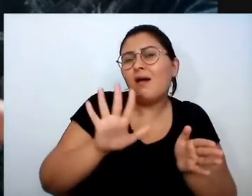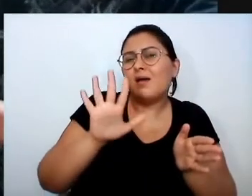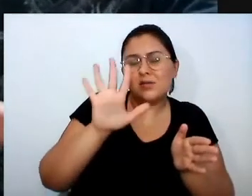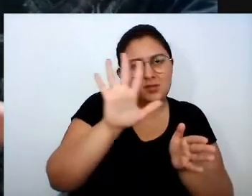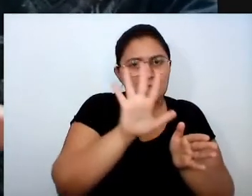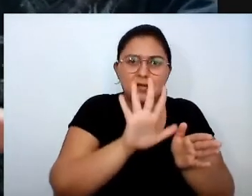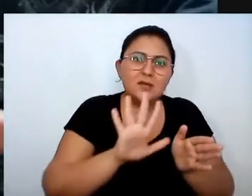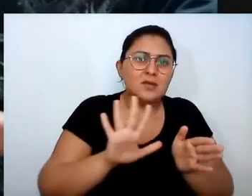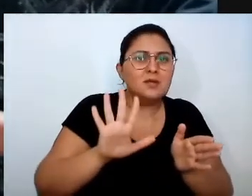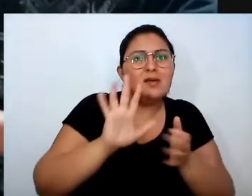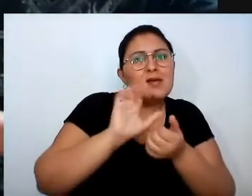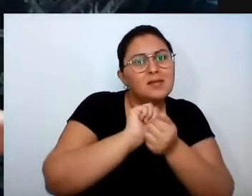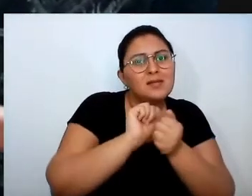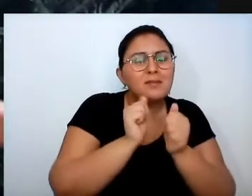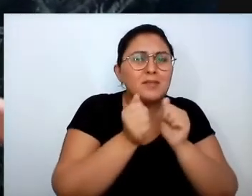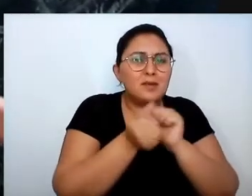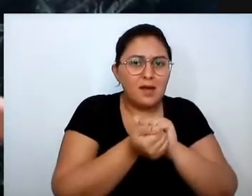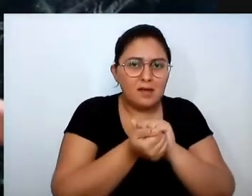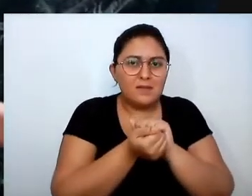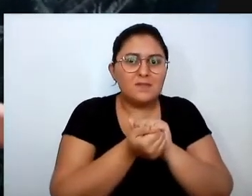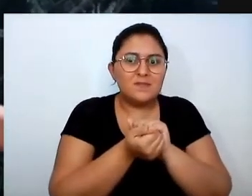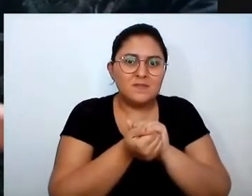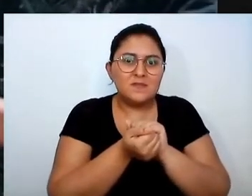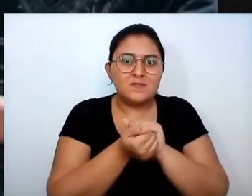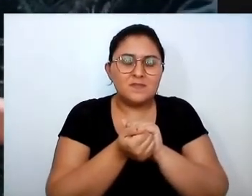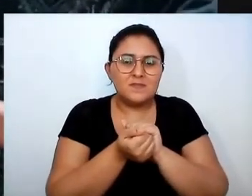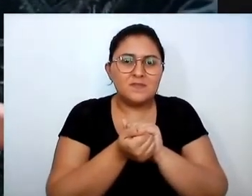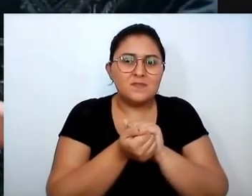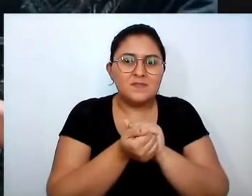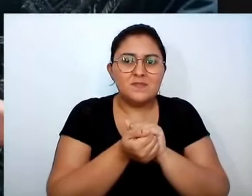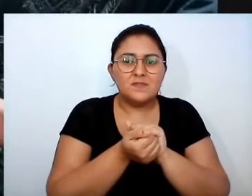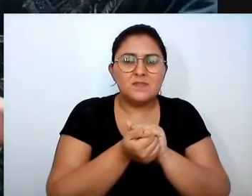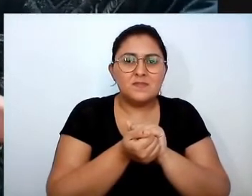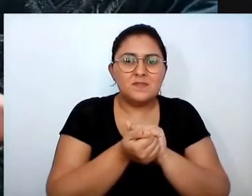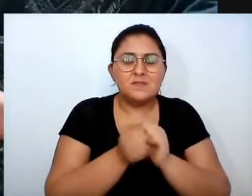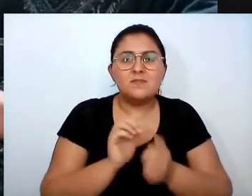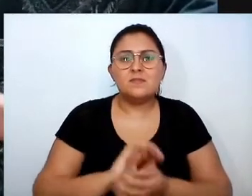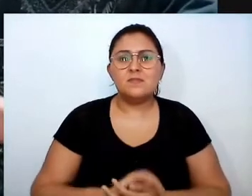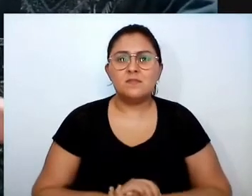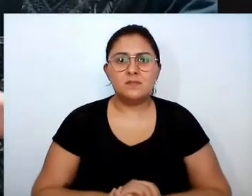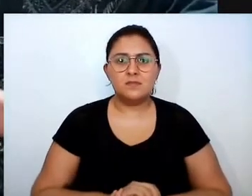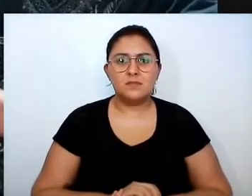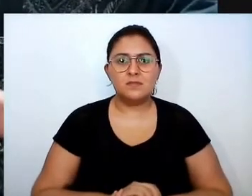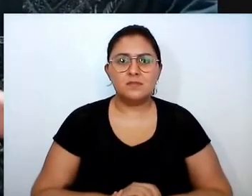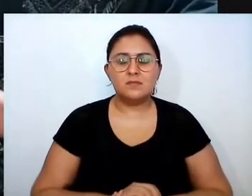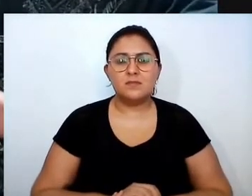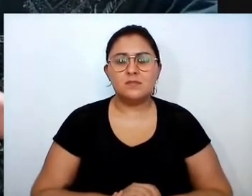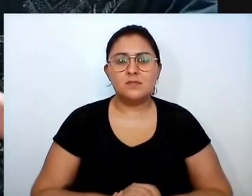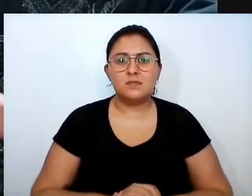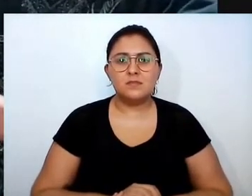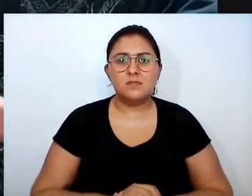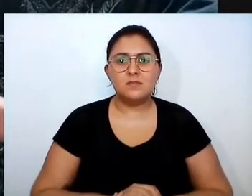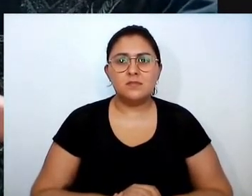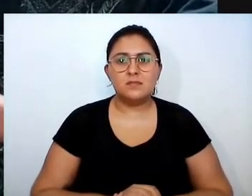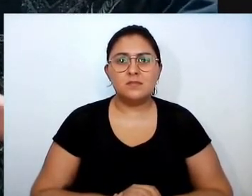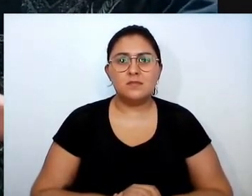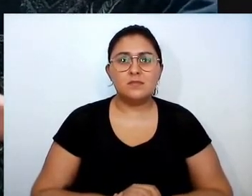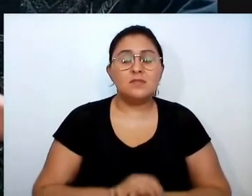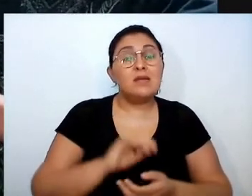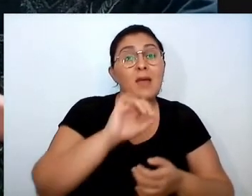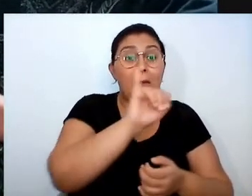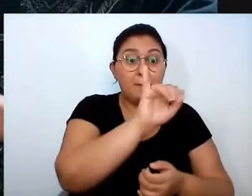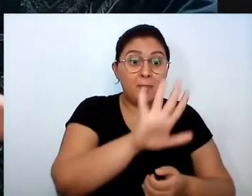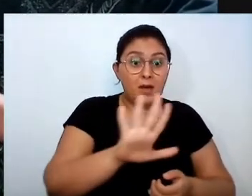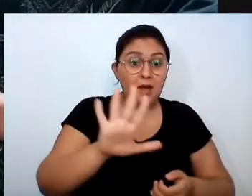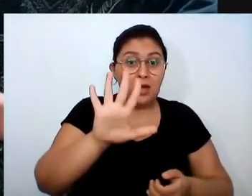E sim, isso de uma forma geral, né? Que eu tô falando, né? Então a gente vai colocando, adaptando também as imagens,